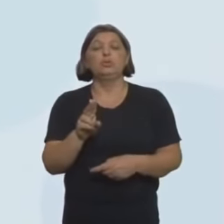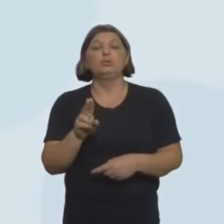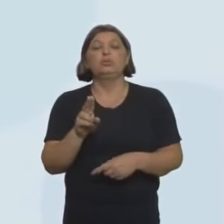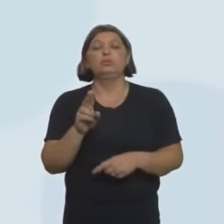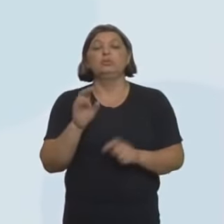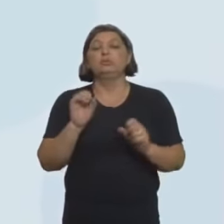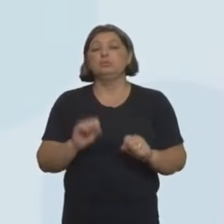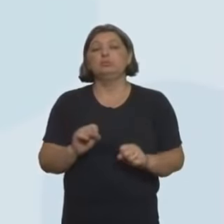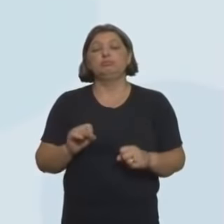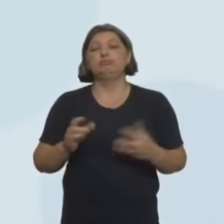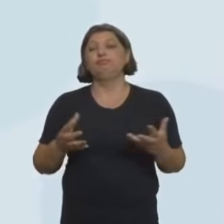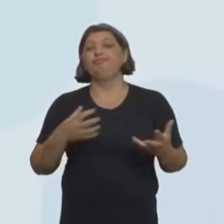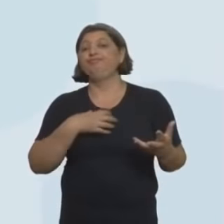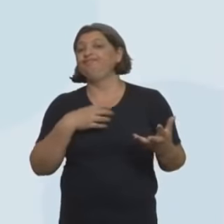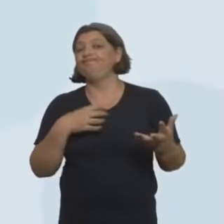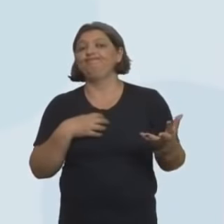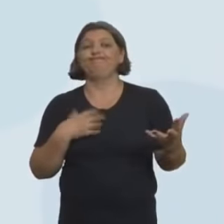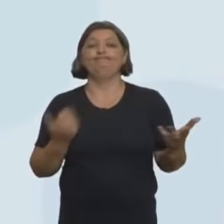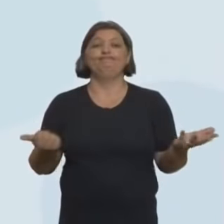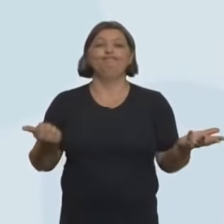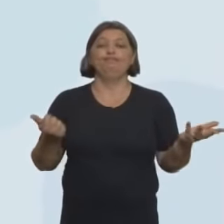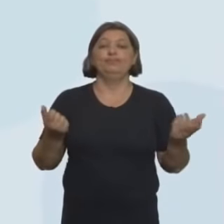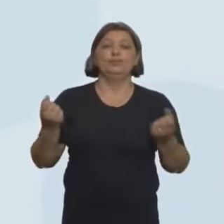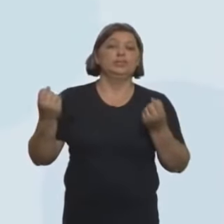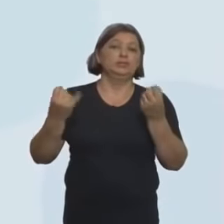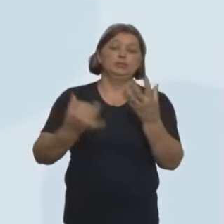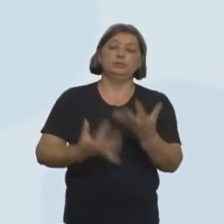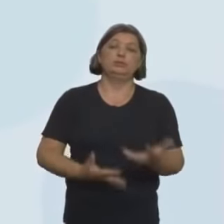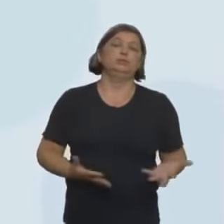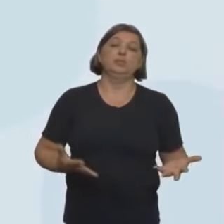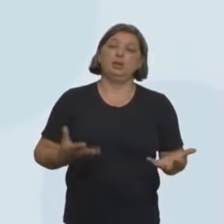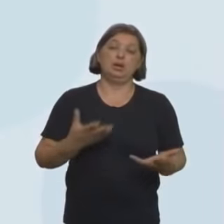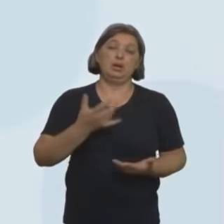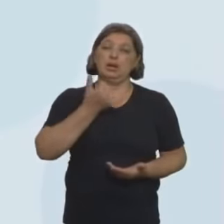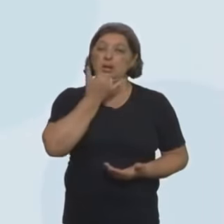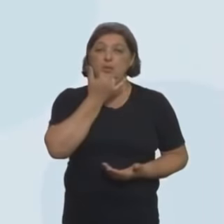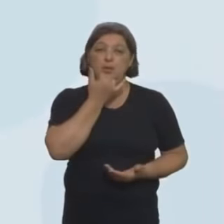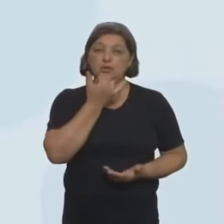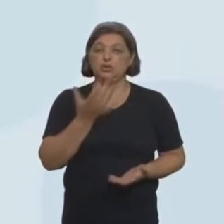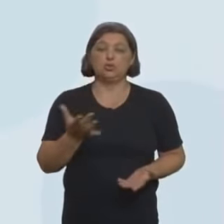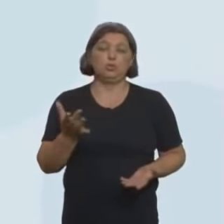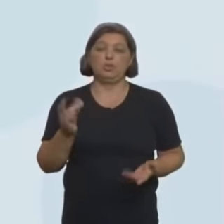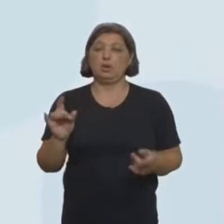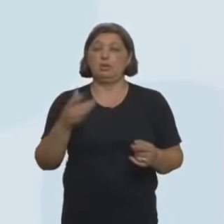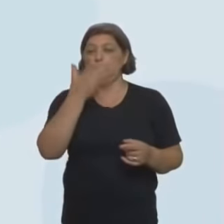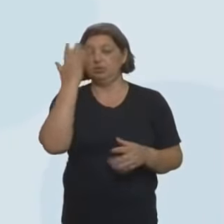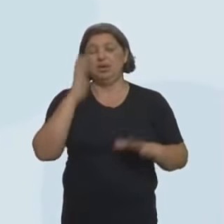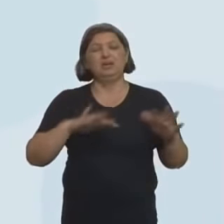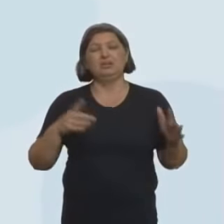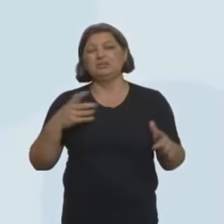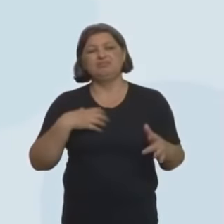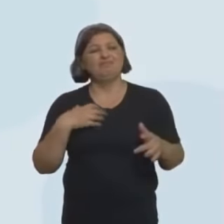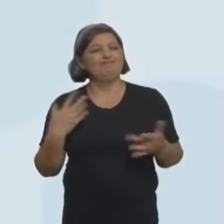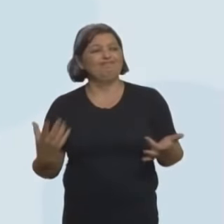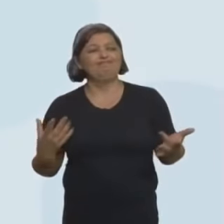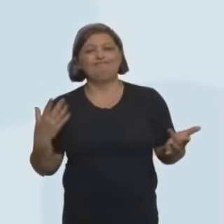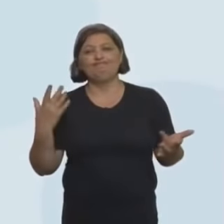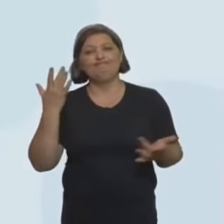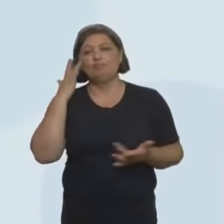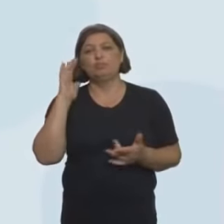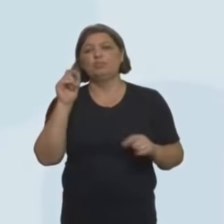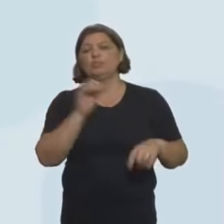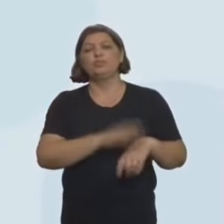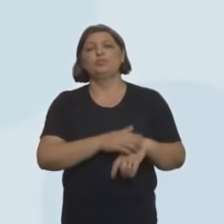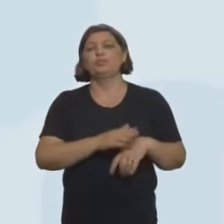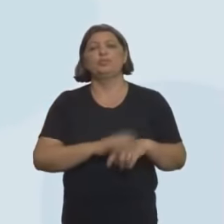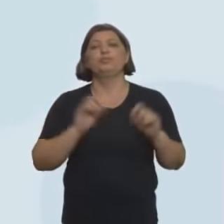uma forma de me redimir, né? Então, não ficar só assim, às vezes a gente não sabe o que fazer. Então, a gente